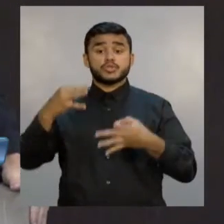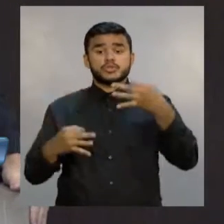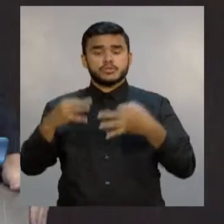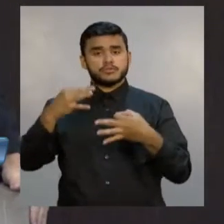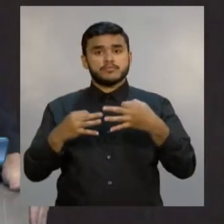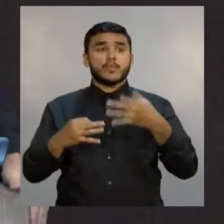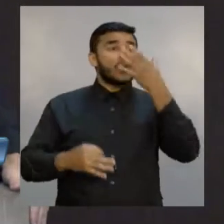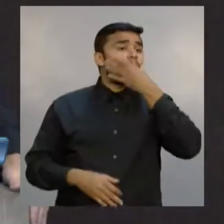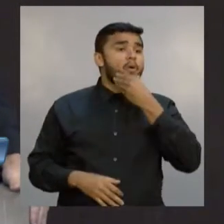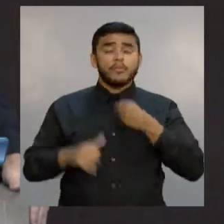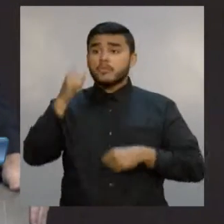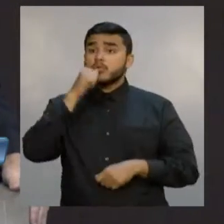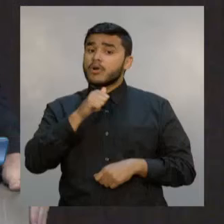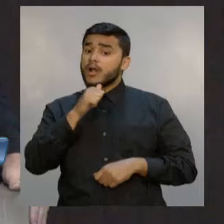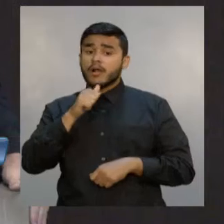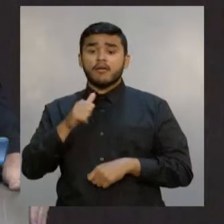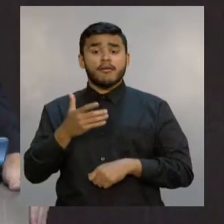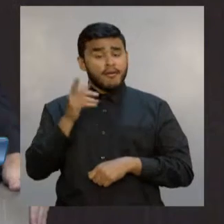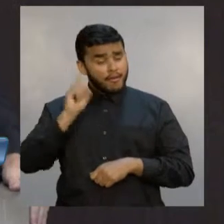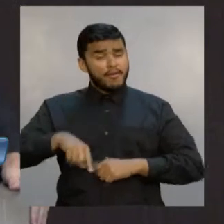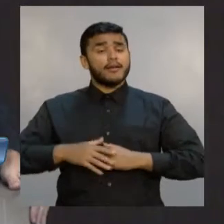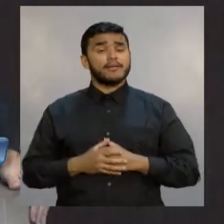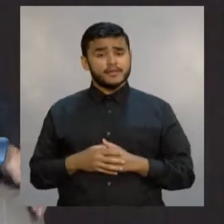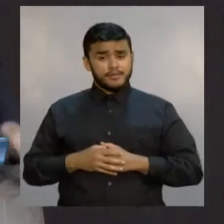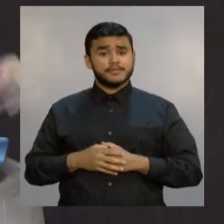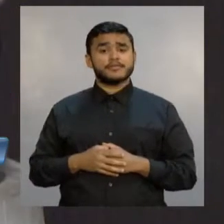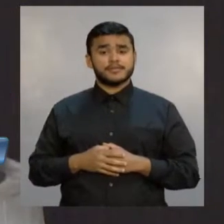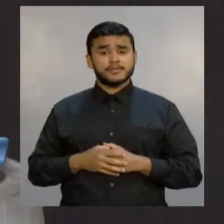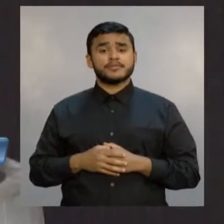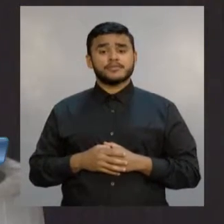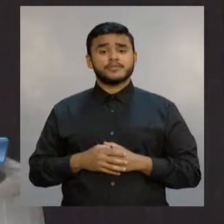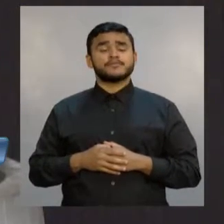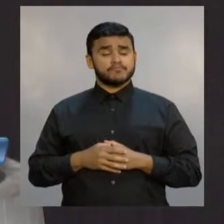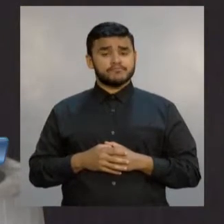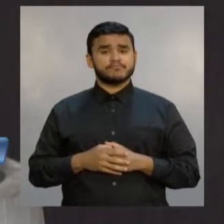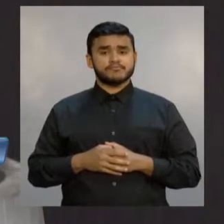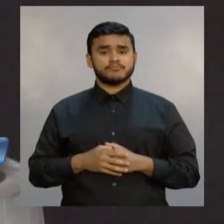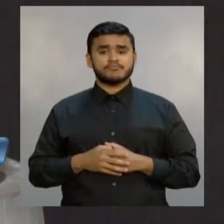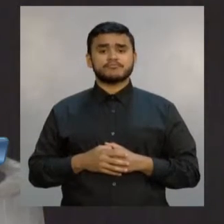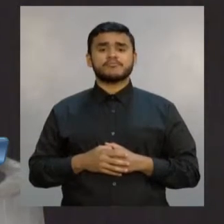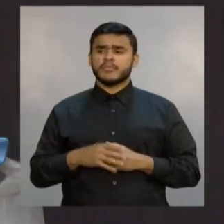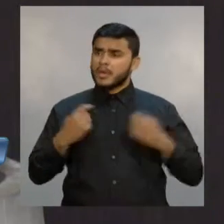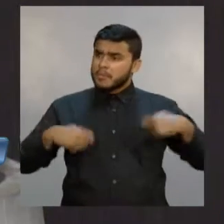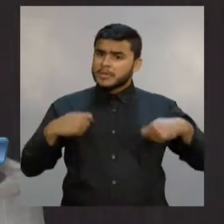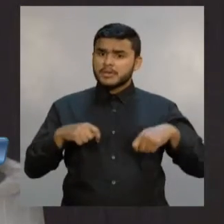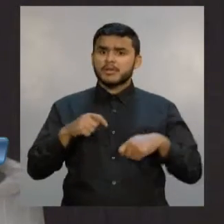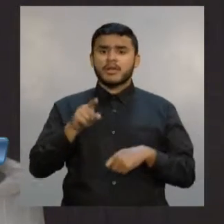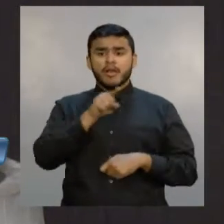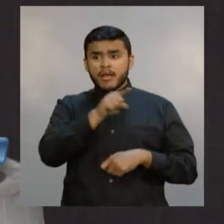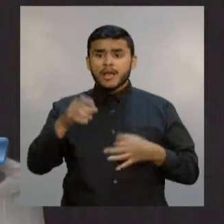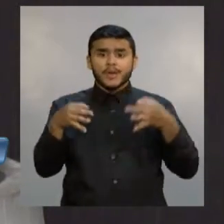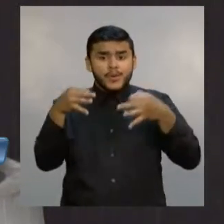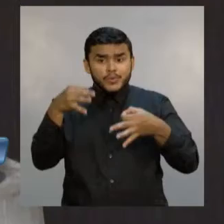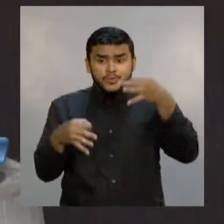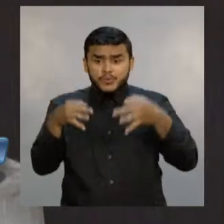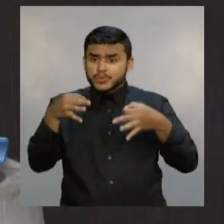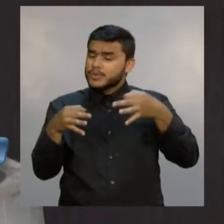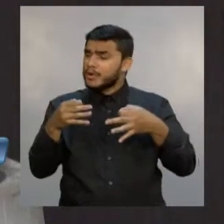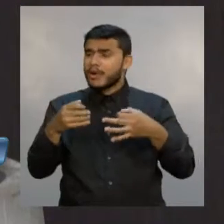A equidade de gênero. É muito importante afirmar a equidade de